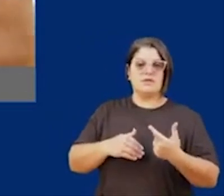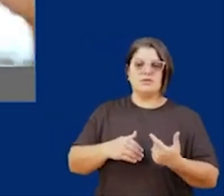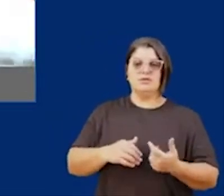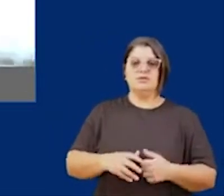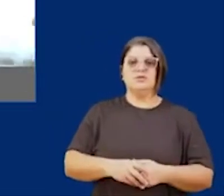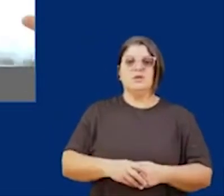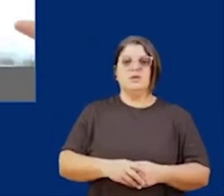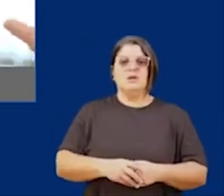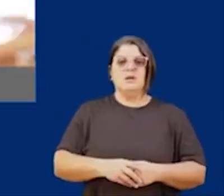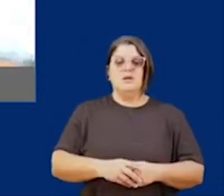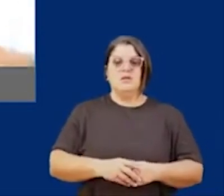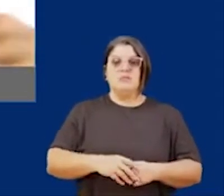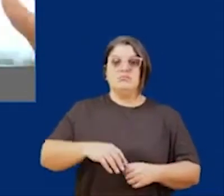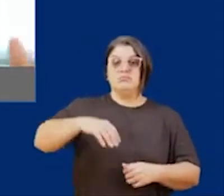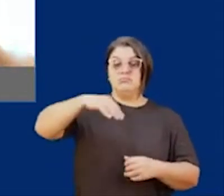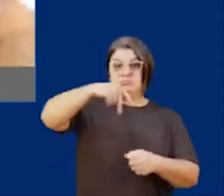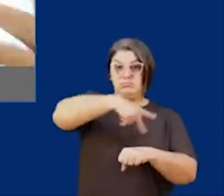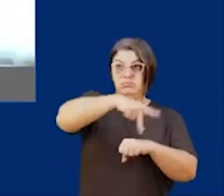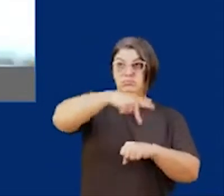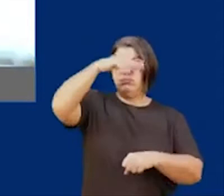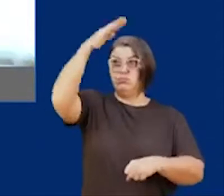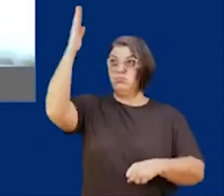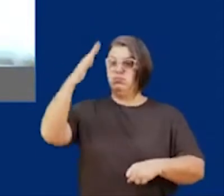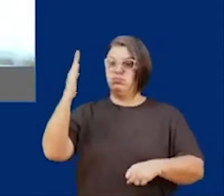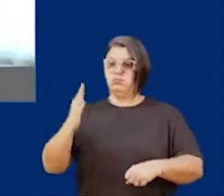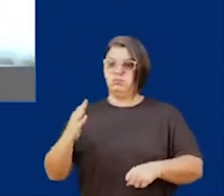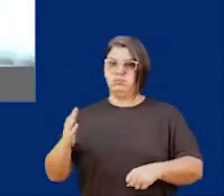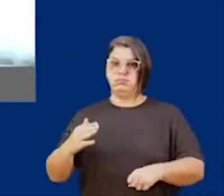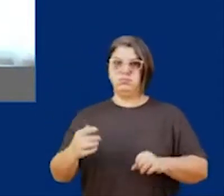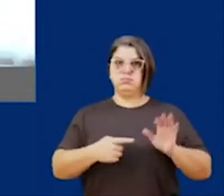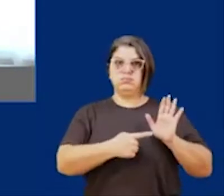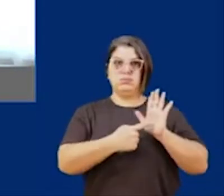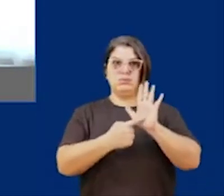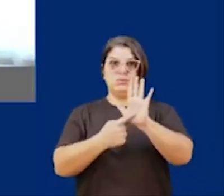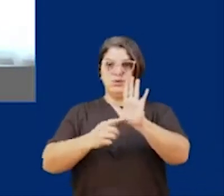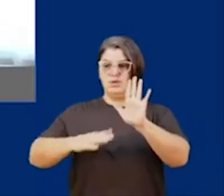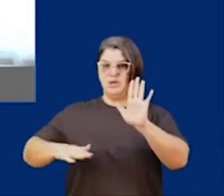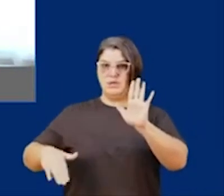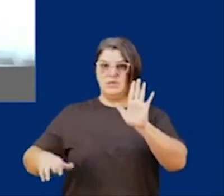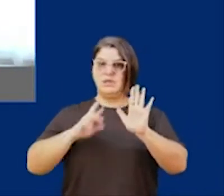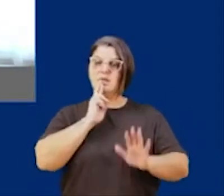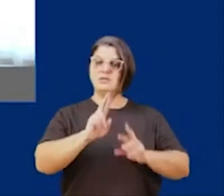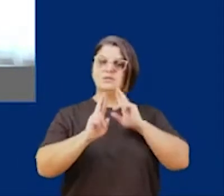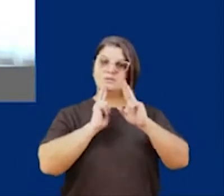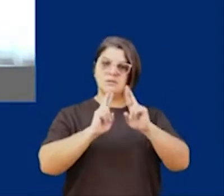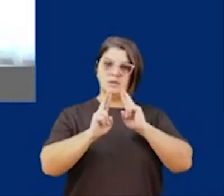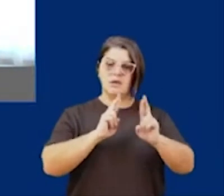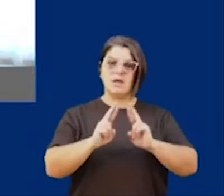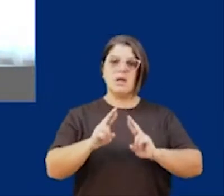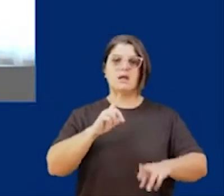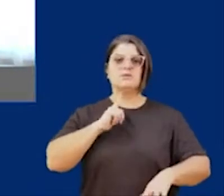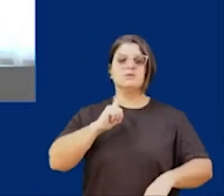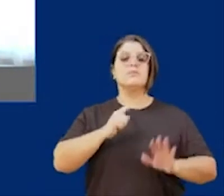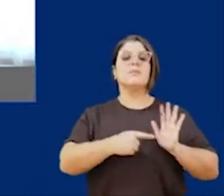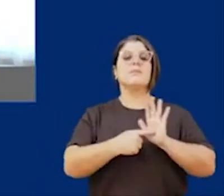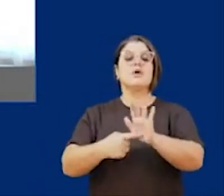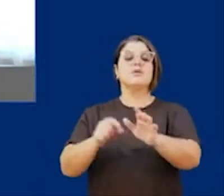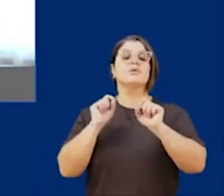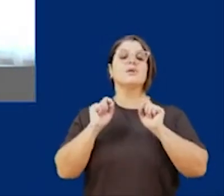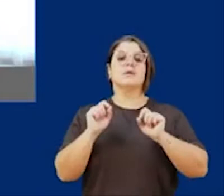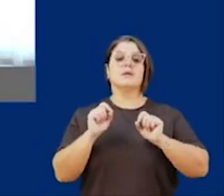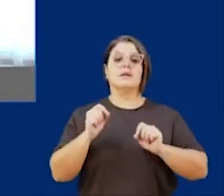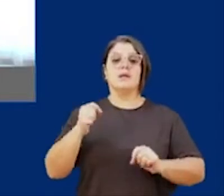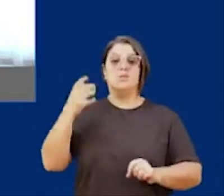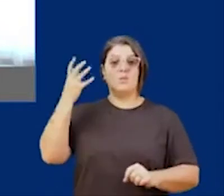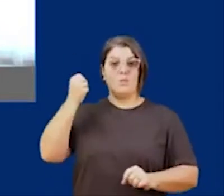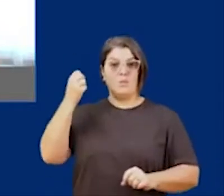Brasil, das crianças brasileiras, e estamos começando a divulgar os resultados. Resultados preliminares para a gente mostram que o aleitamento materno